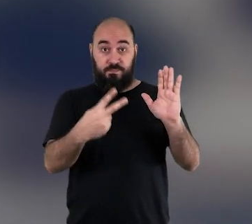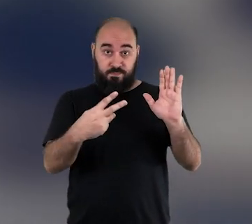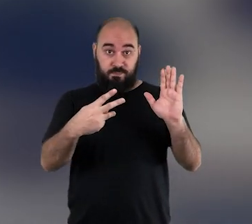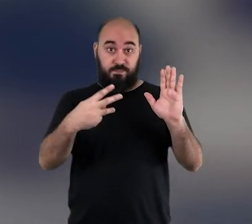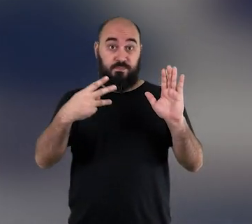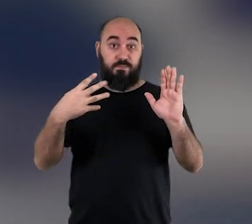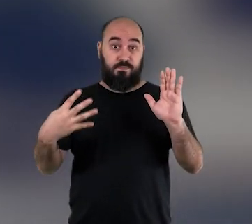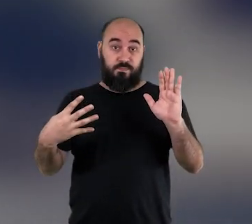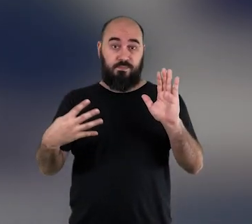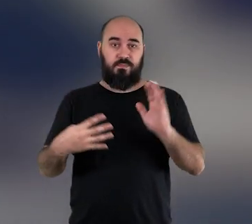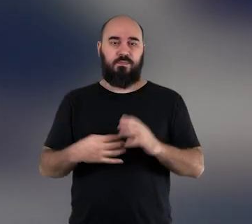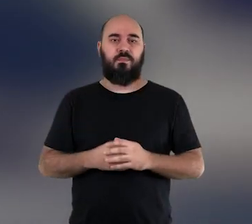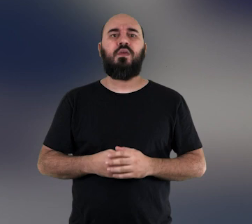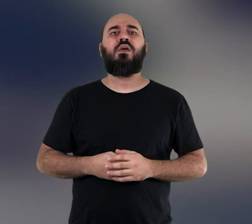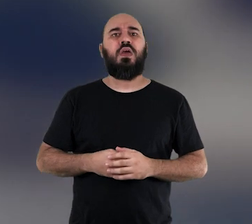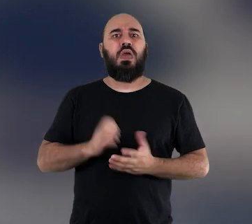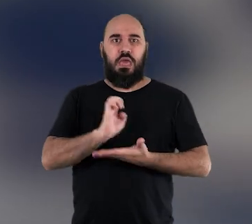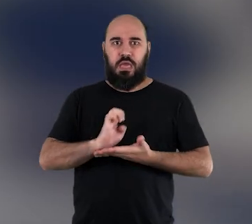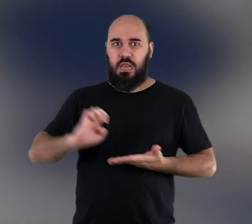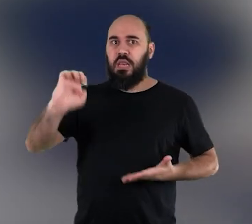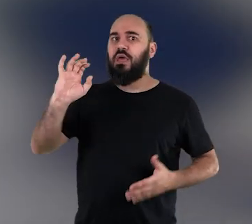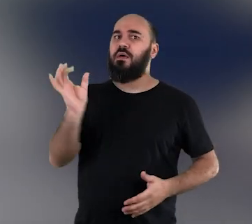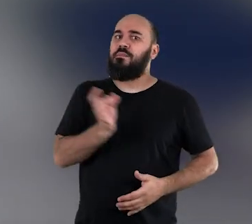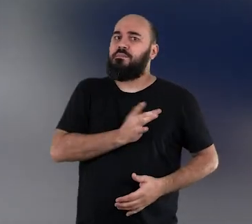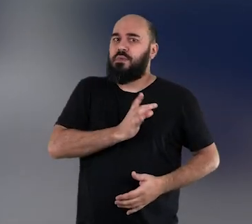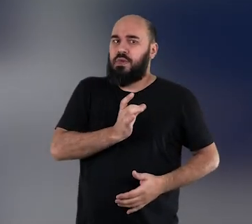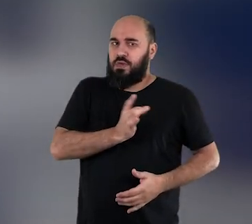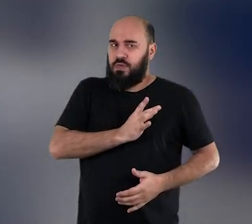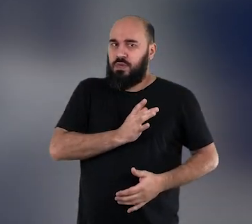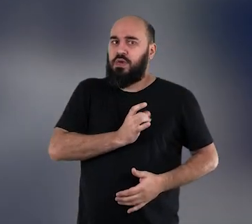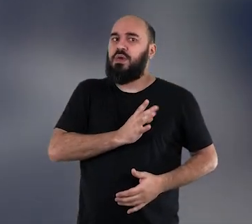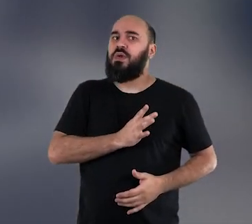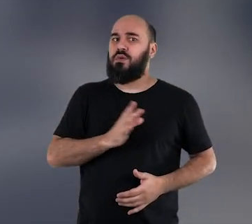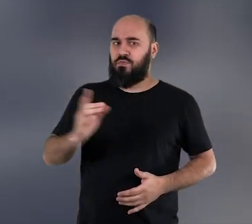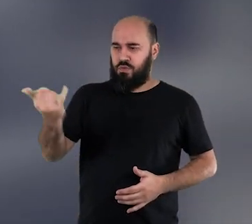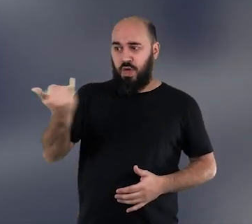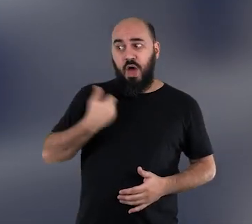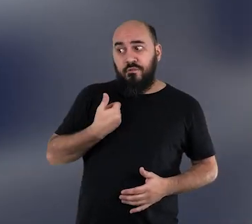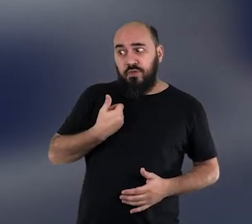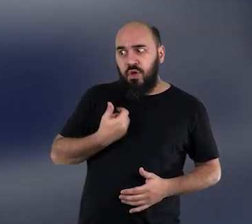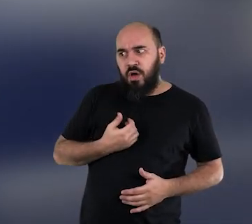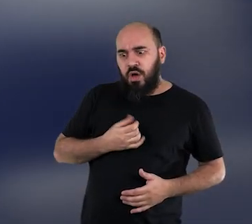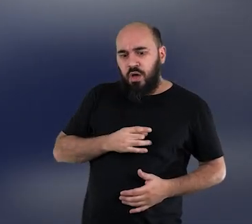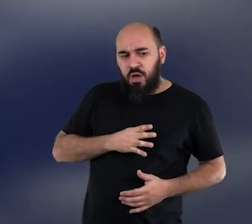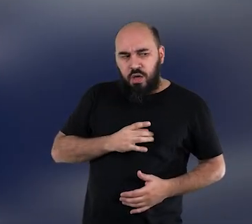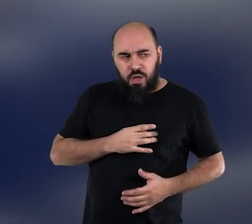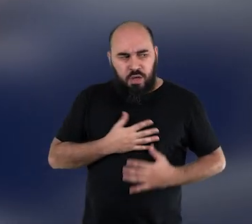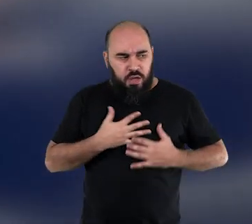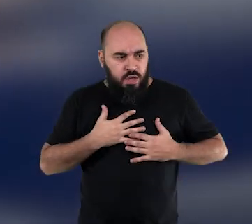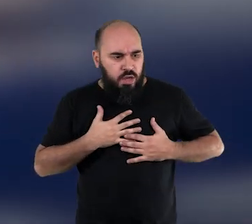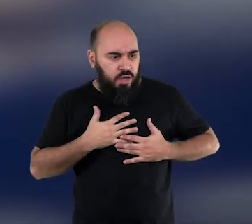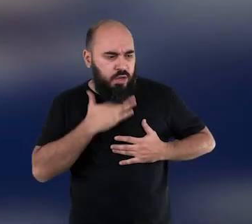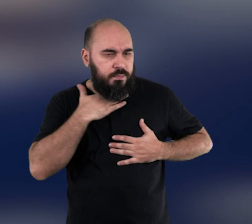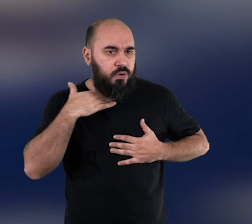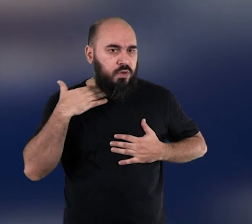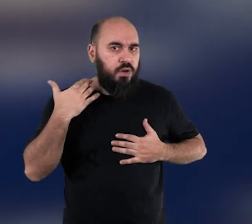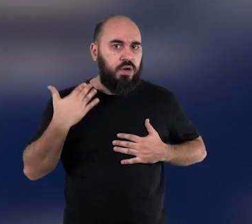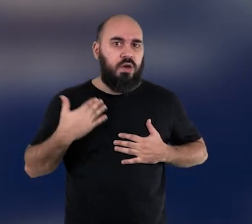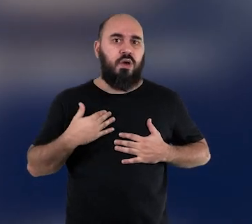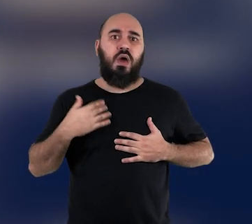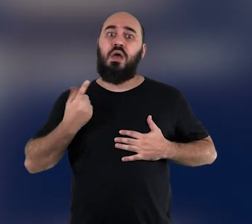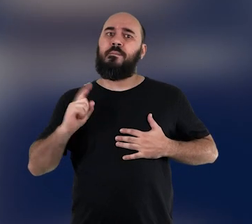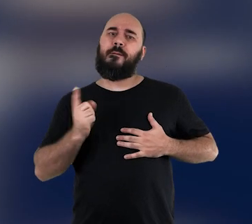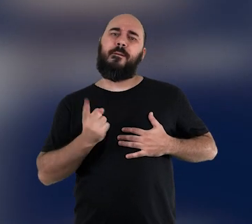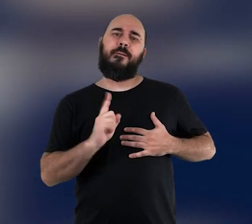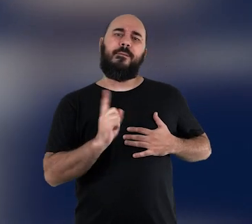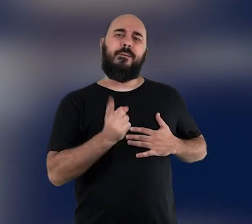medo. Levantou-se para salvar a vida. Se foi e chegou a Berseba, que pertence a Judá, e ali ele deixou o seu